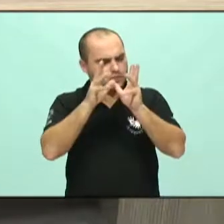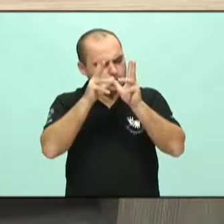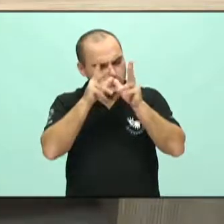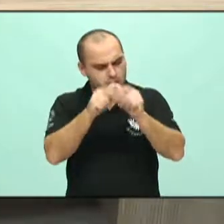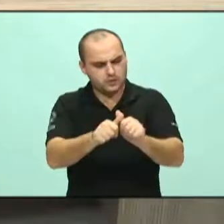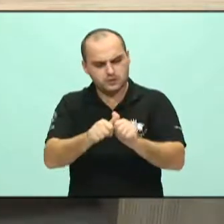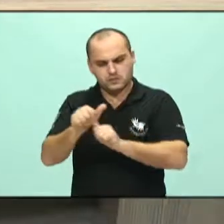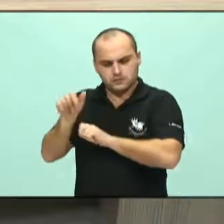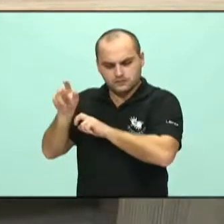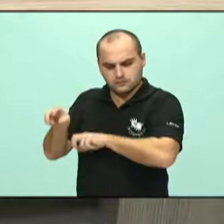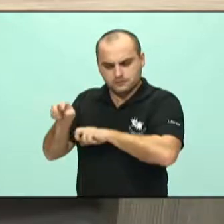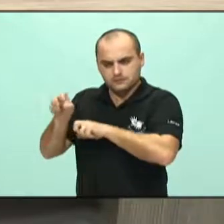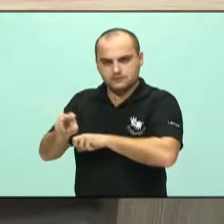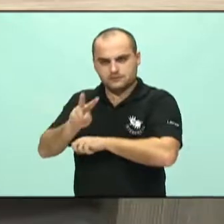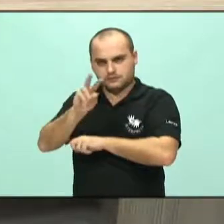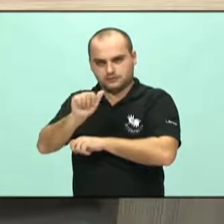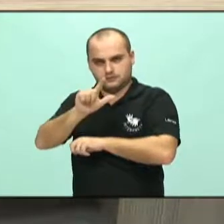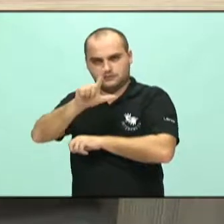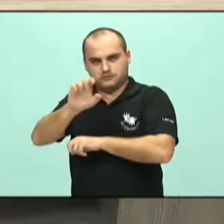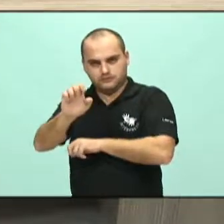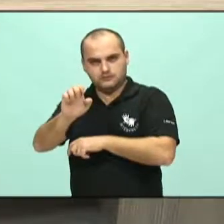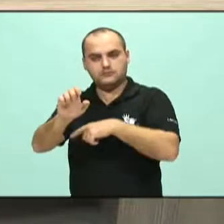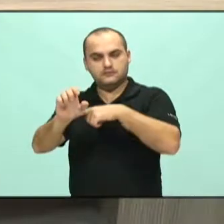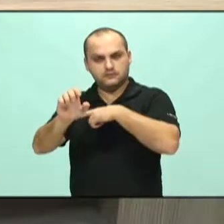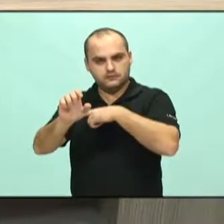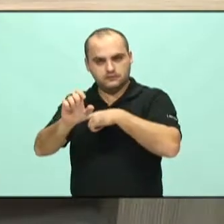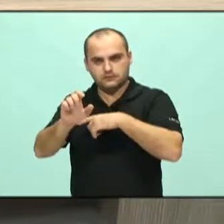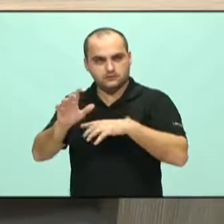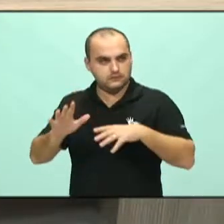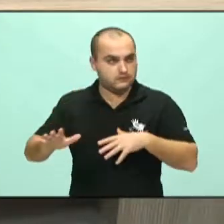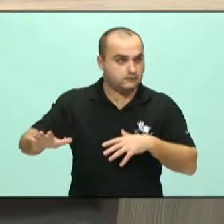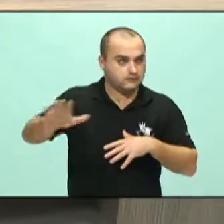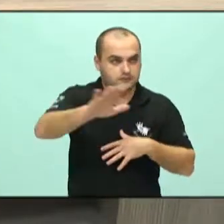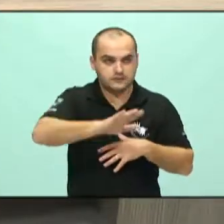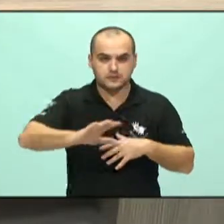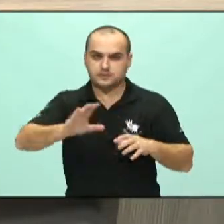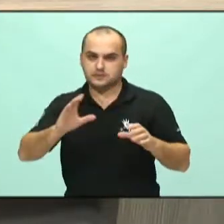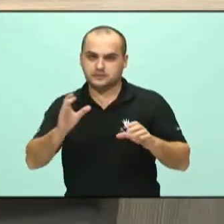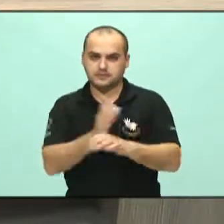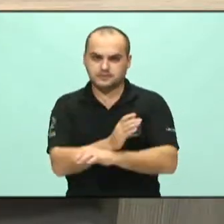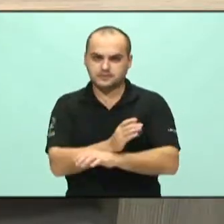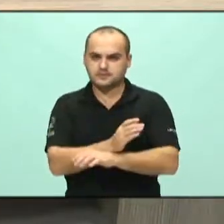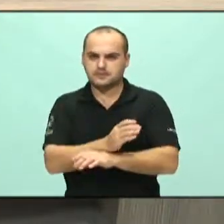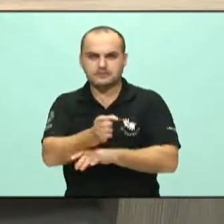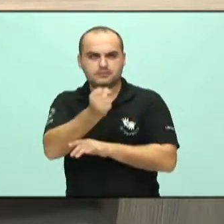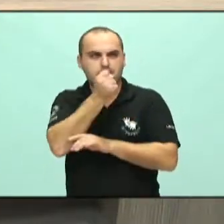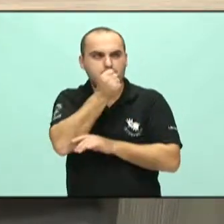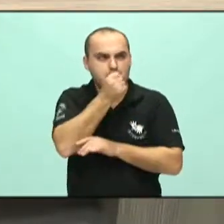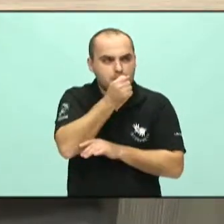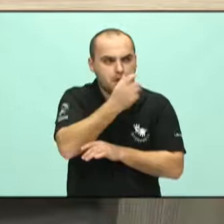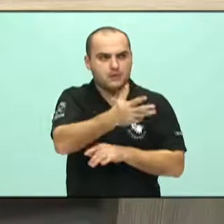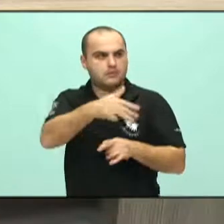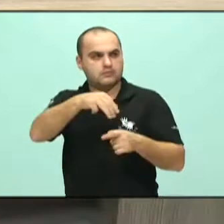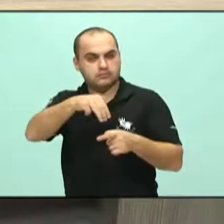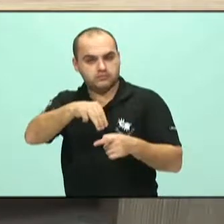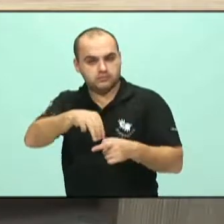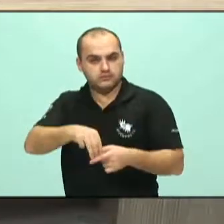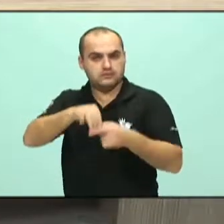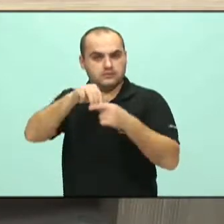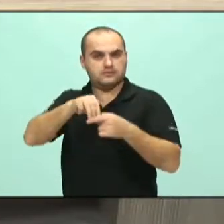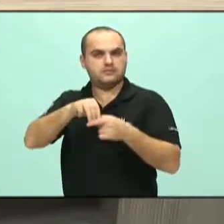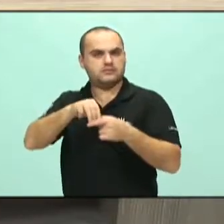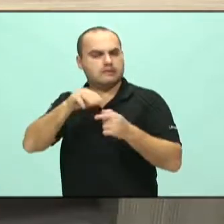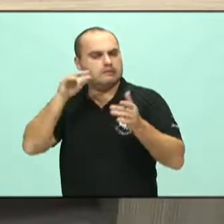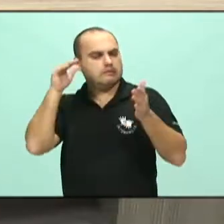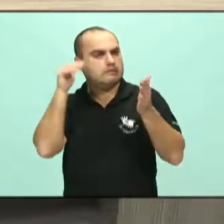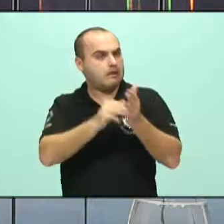interior que tínhamos, o vale inteiro. Então ficou um grande município e até os limites com Lajes, lá na Serra. O